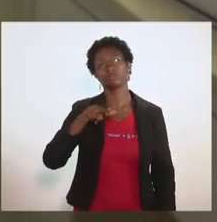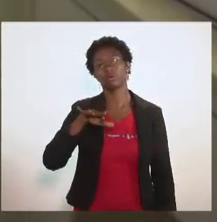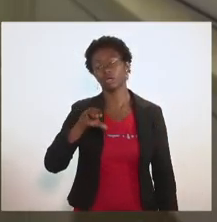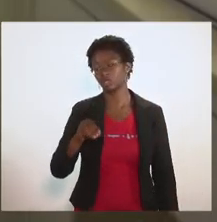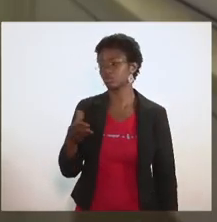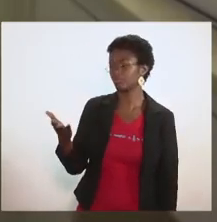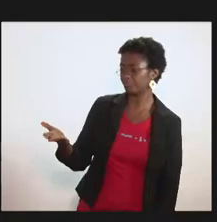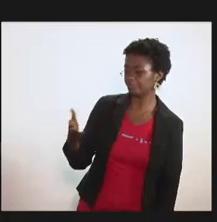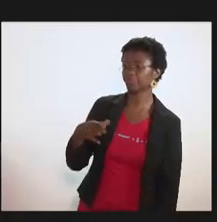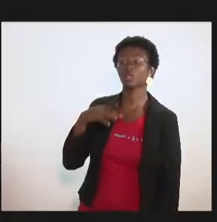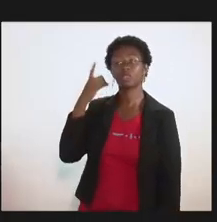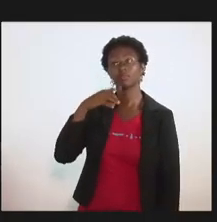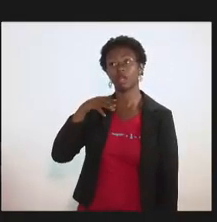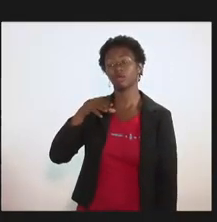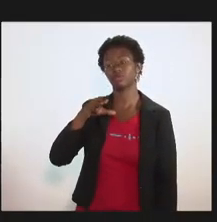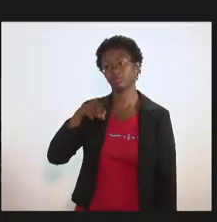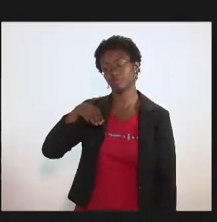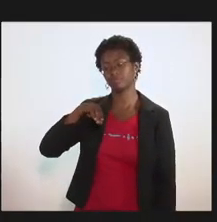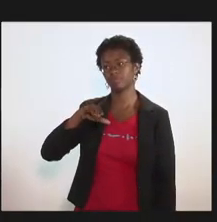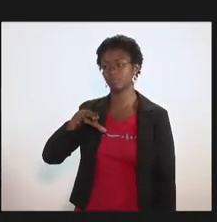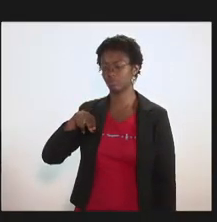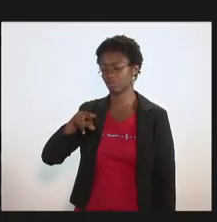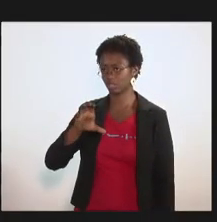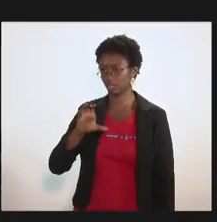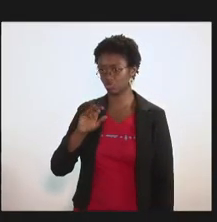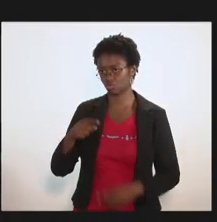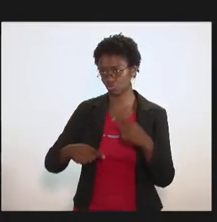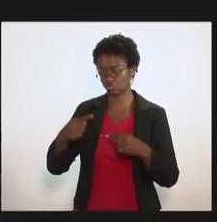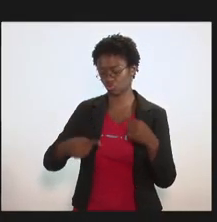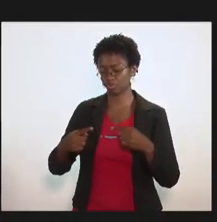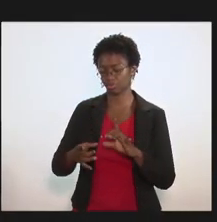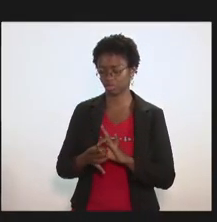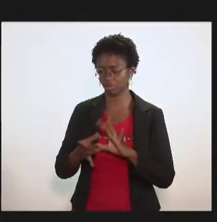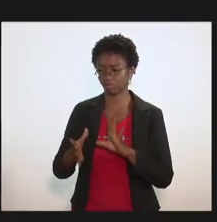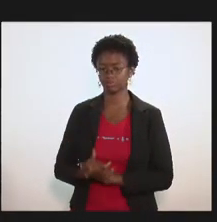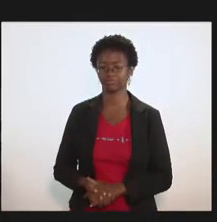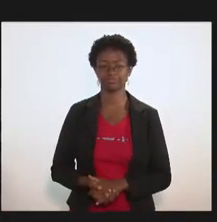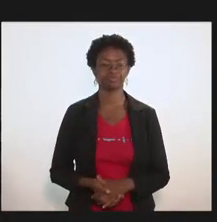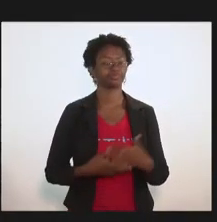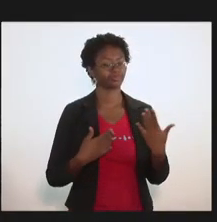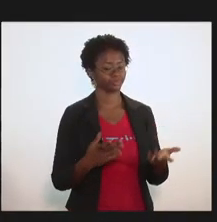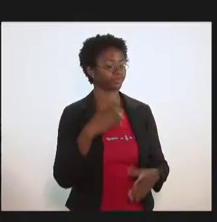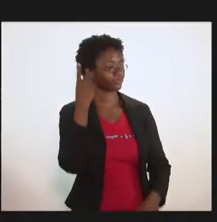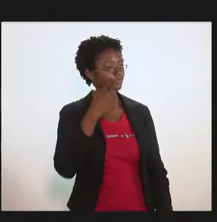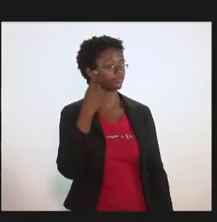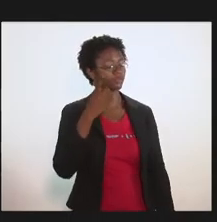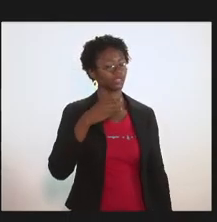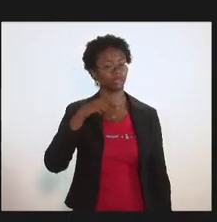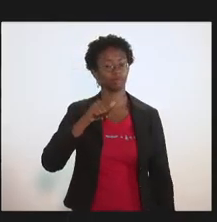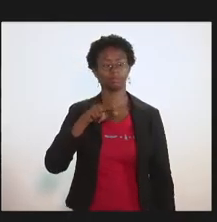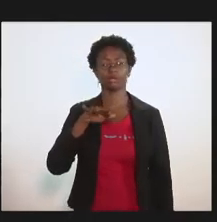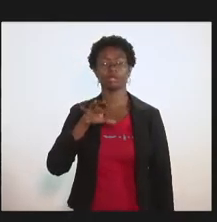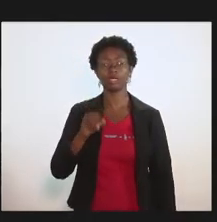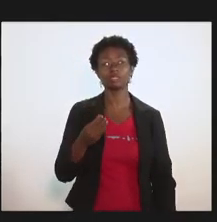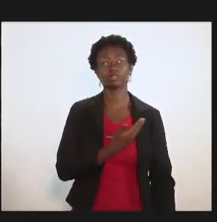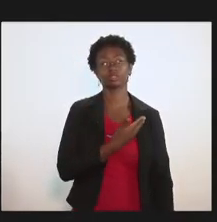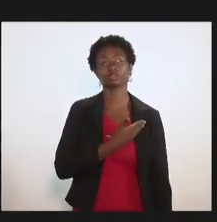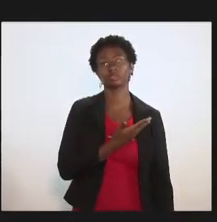eram templos que serão erigidos. São templos existentes. Então, estou defendendo aí